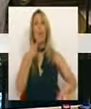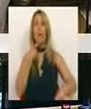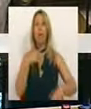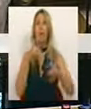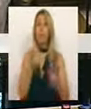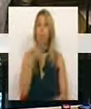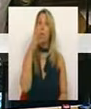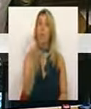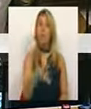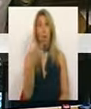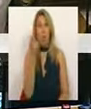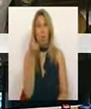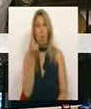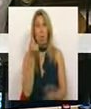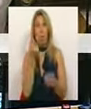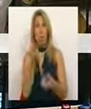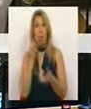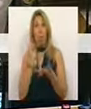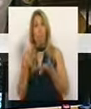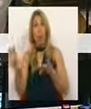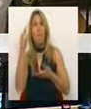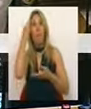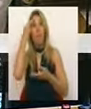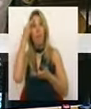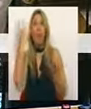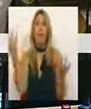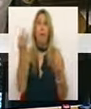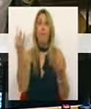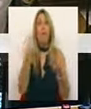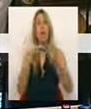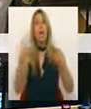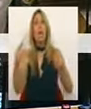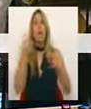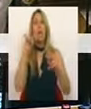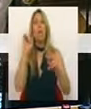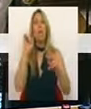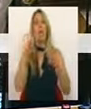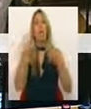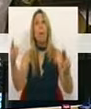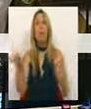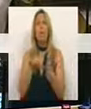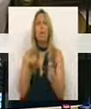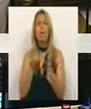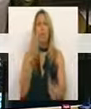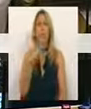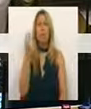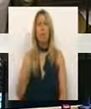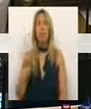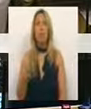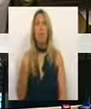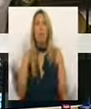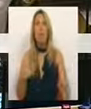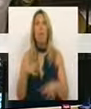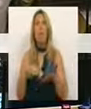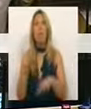chegou até agora da Madeira foi, curiosamente, o dinheiro para a Câmara Municipal do Funchal. 3 milhões de euros que nós ainda não sabemos o que é que vão fazer com esse dinheiro.